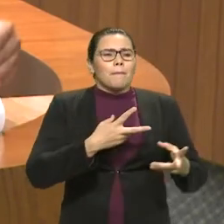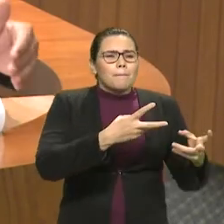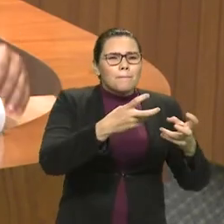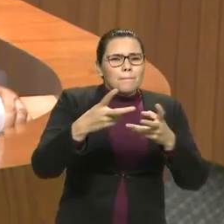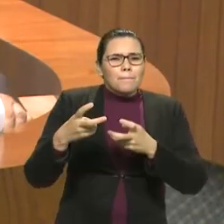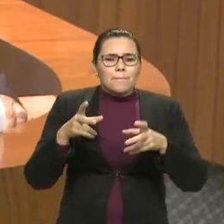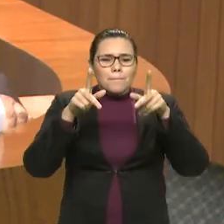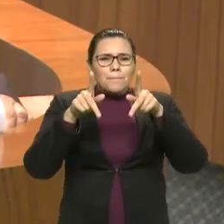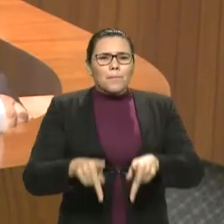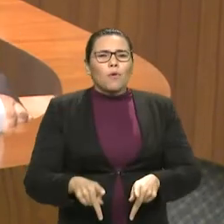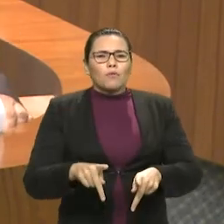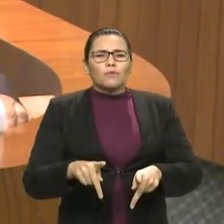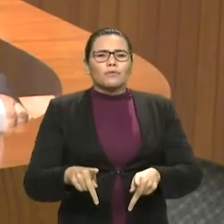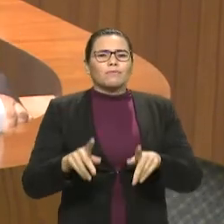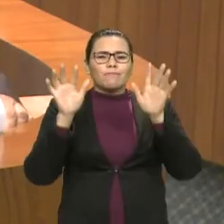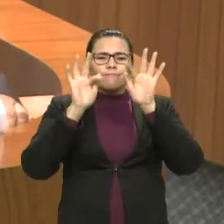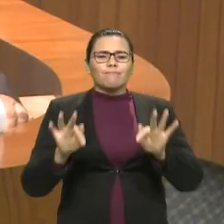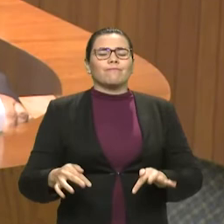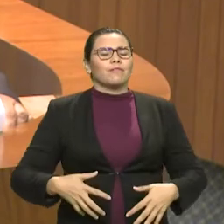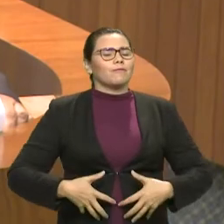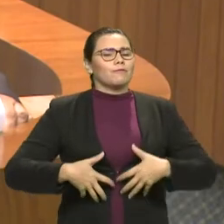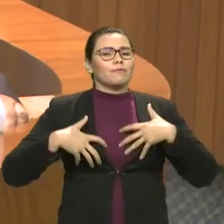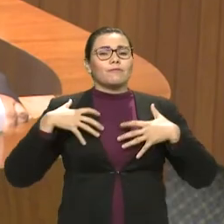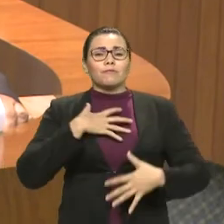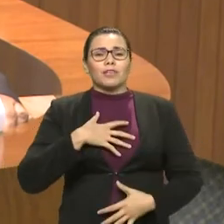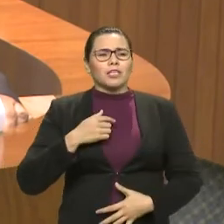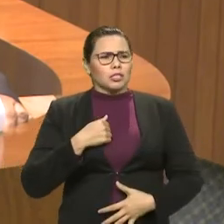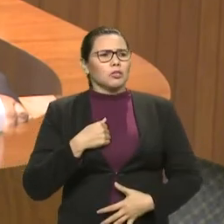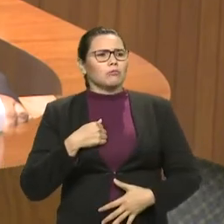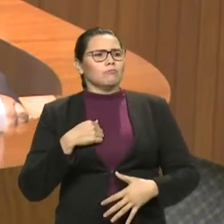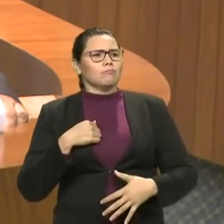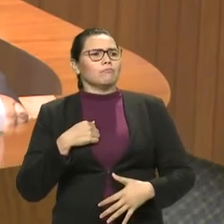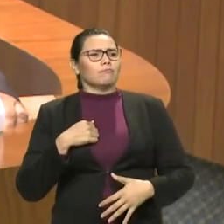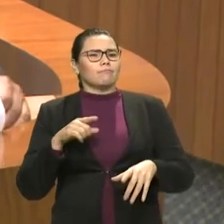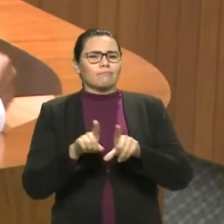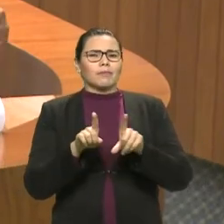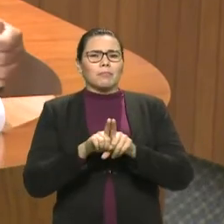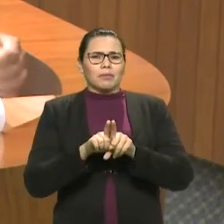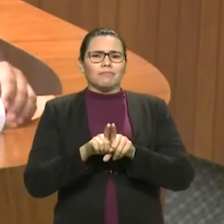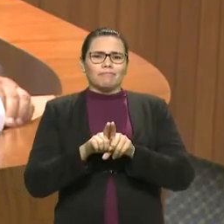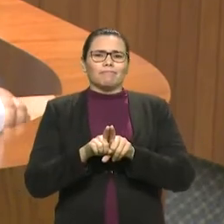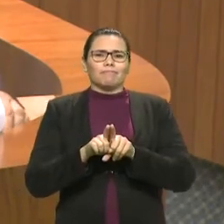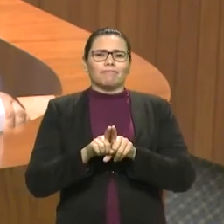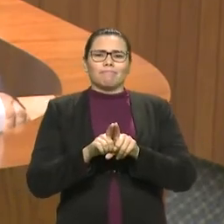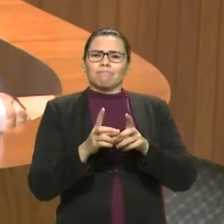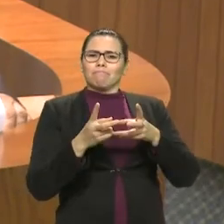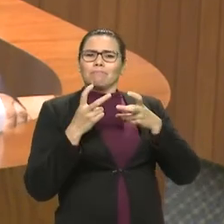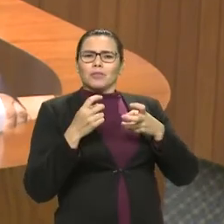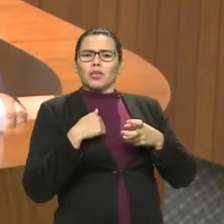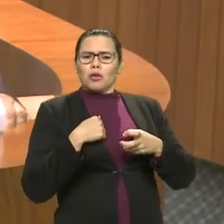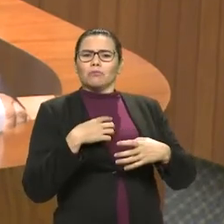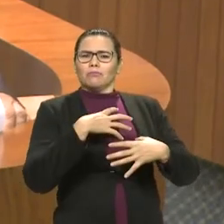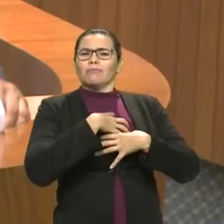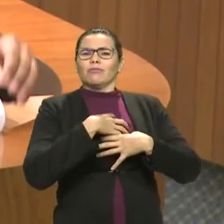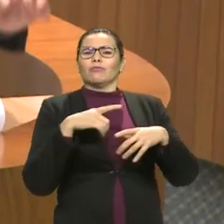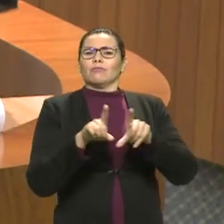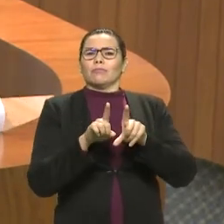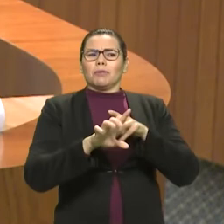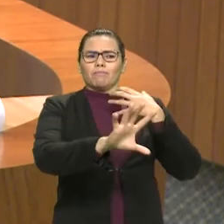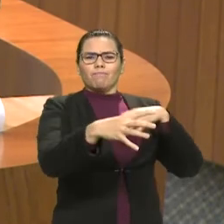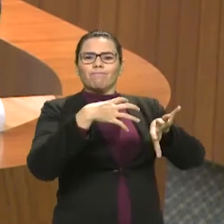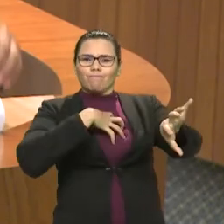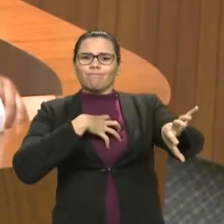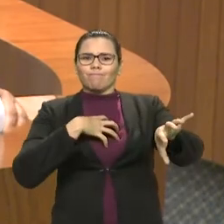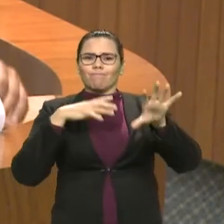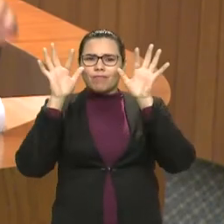estiveram presente que estiveram juntos deputado federal Josimar de maranhãozinho que as pessoas ficam satisfeitos Por que ver